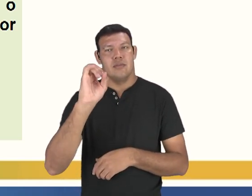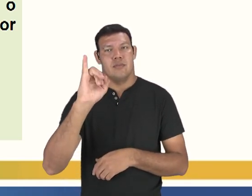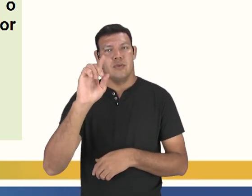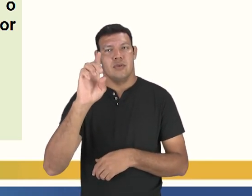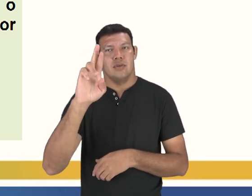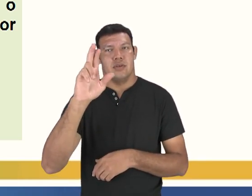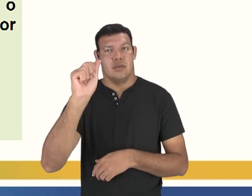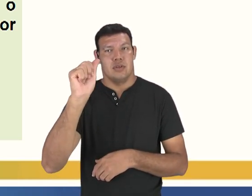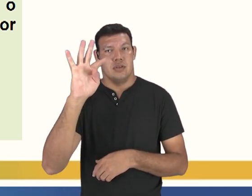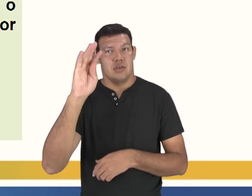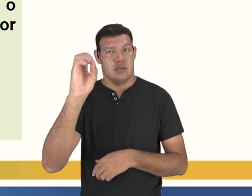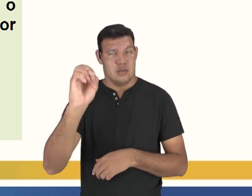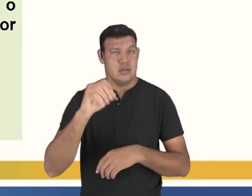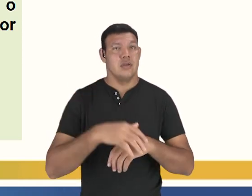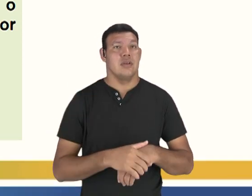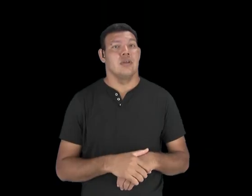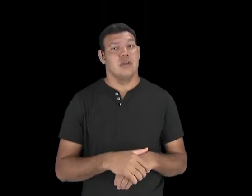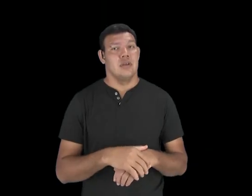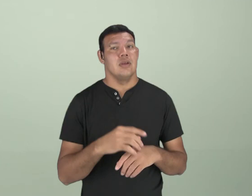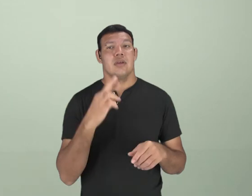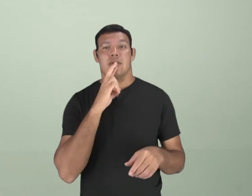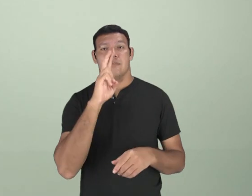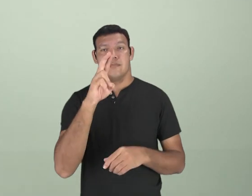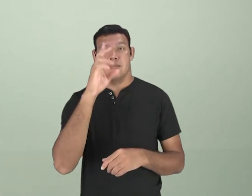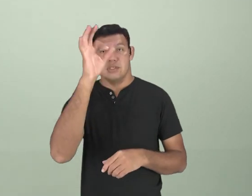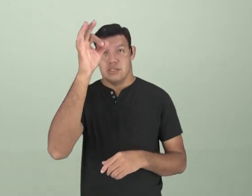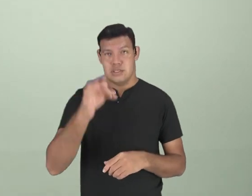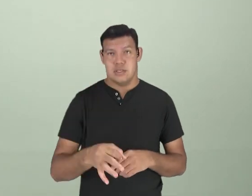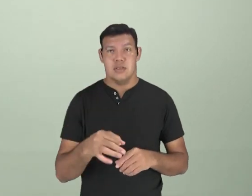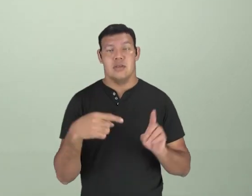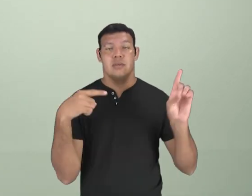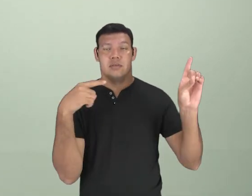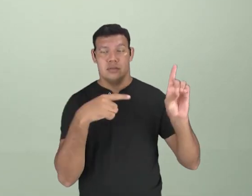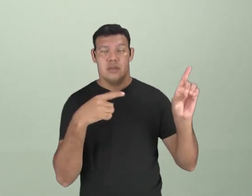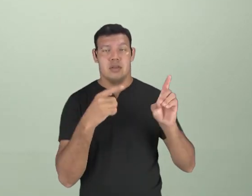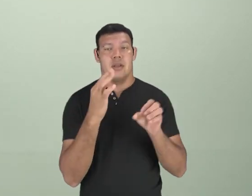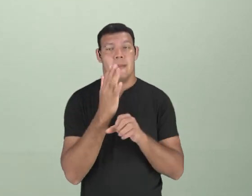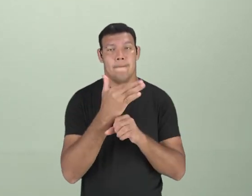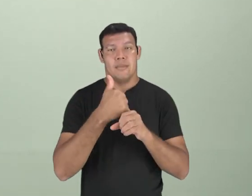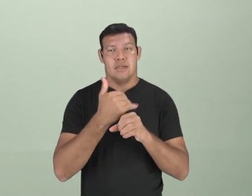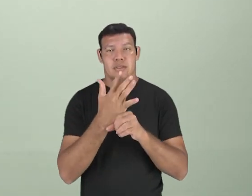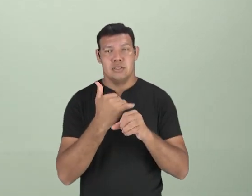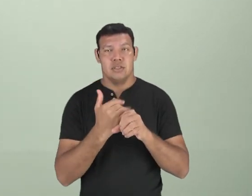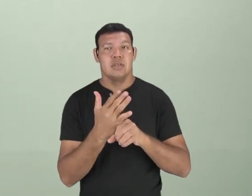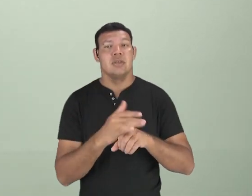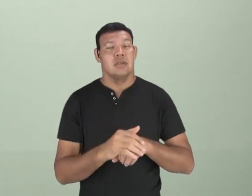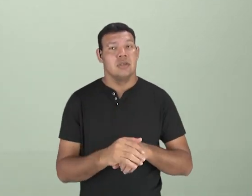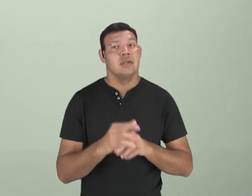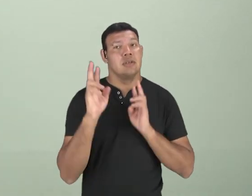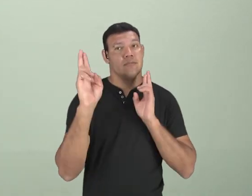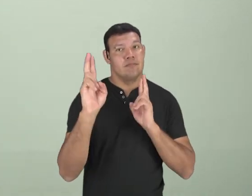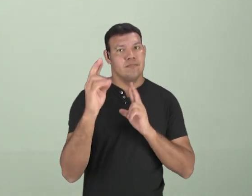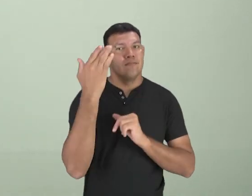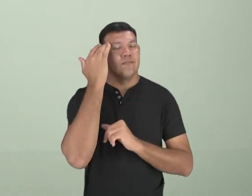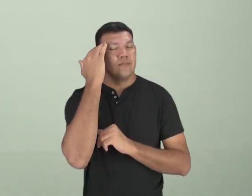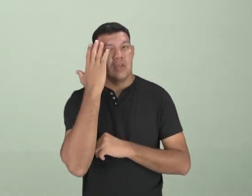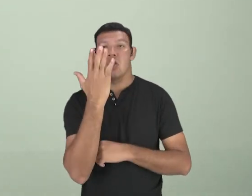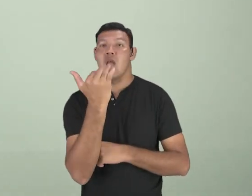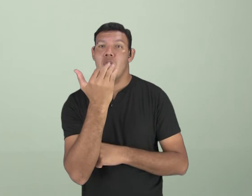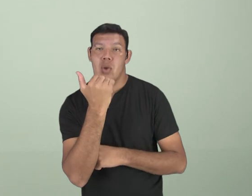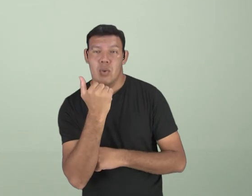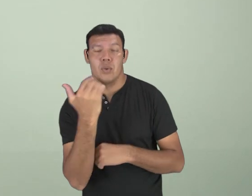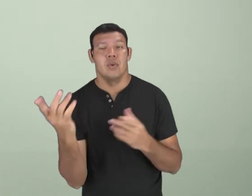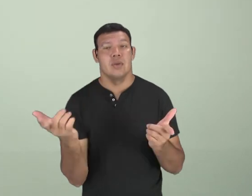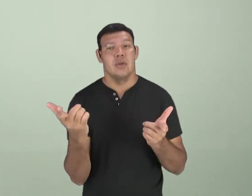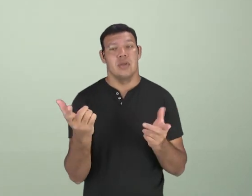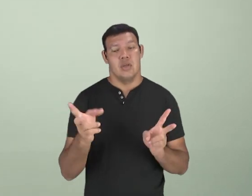a batata cozida, tá? Então é isso, ficamos por aqui. Espero que vocês tenham entendido, né, o que é a nutrição, o que